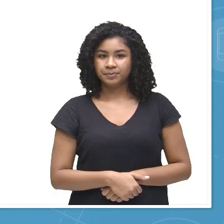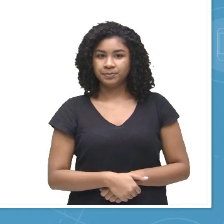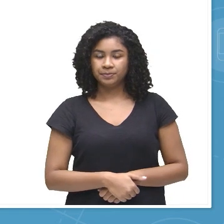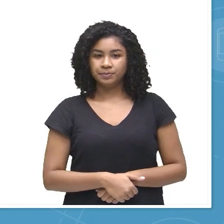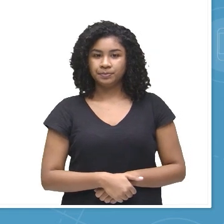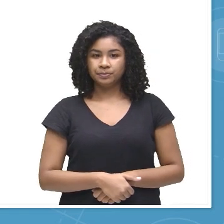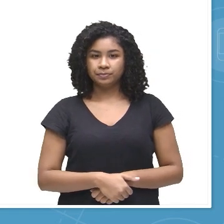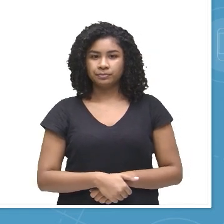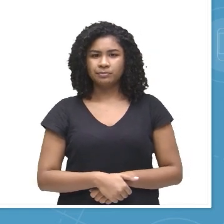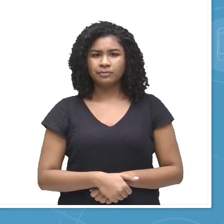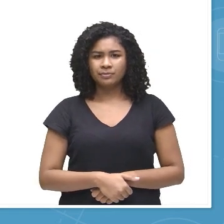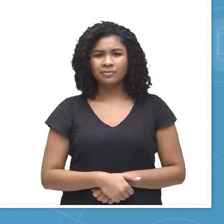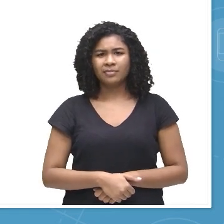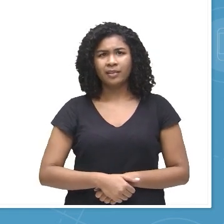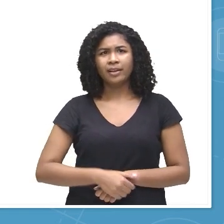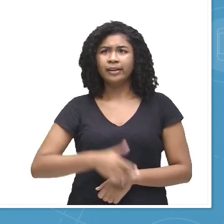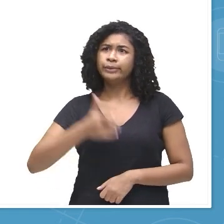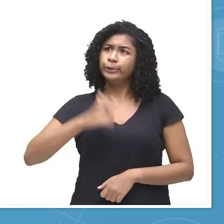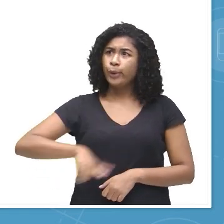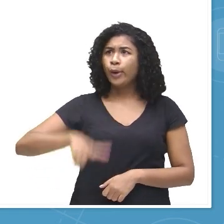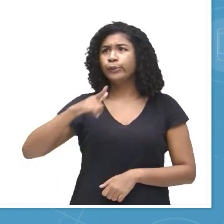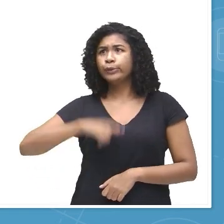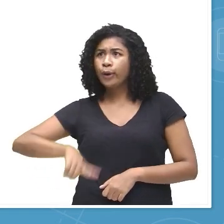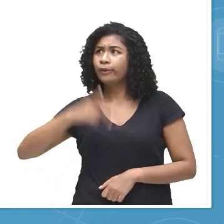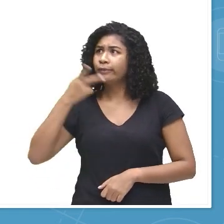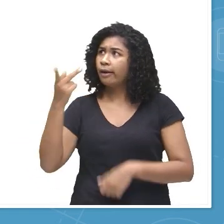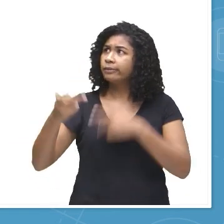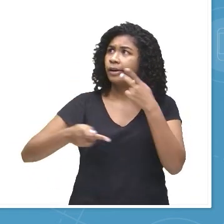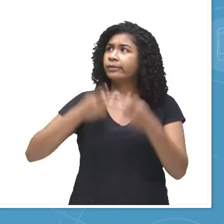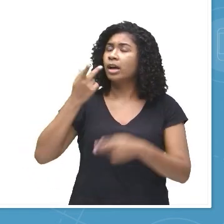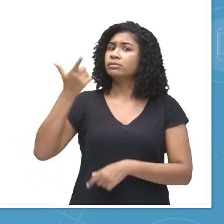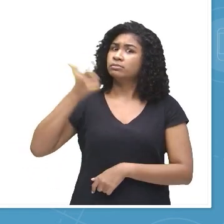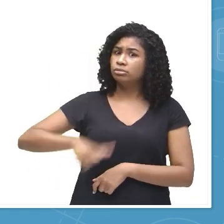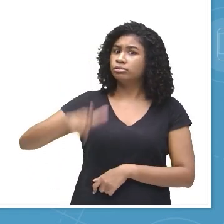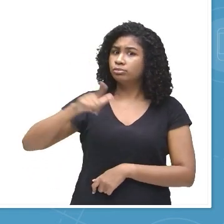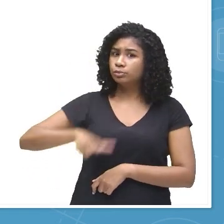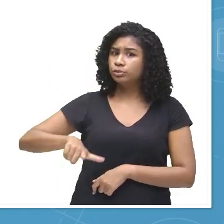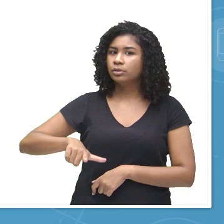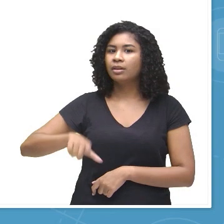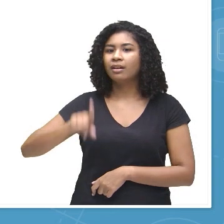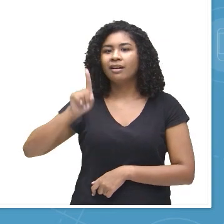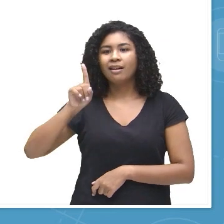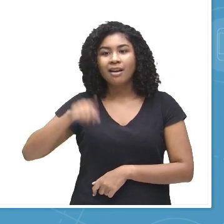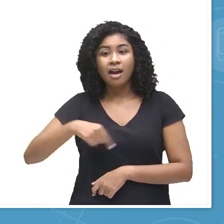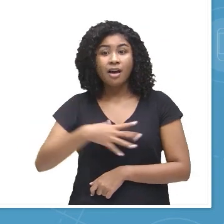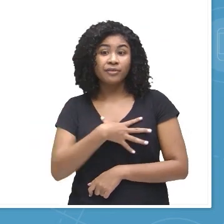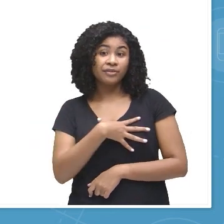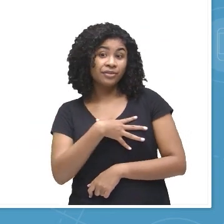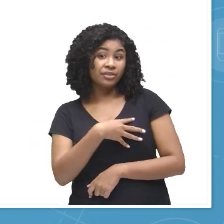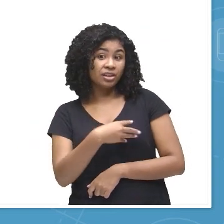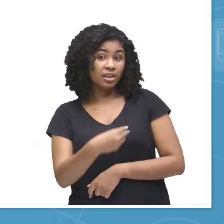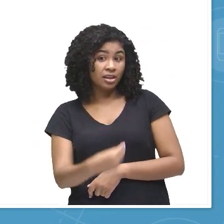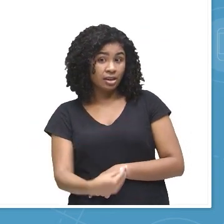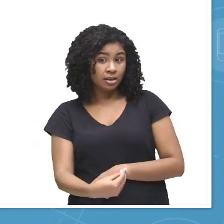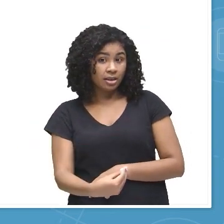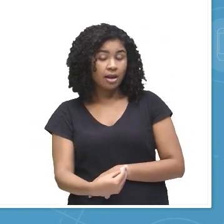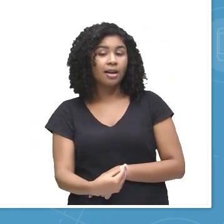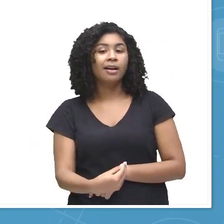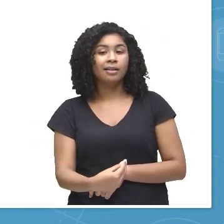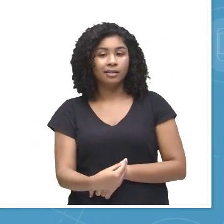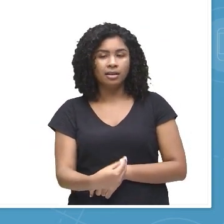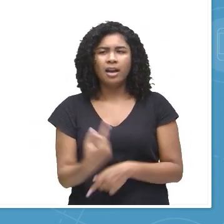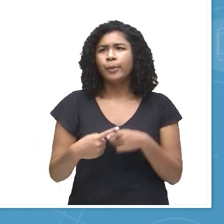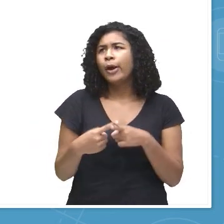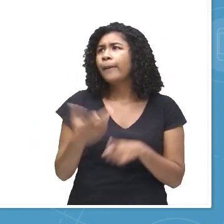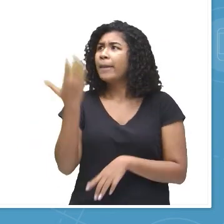É sempre a mesma conversa. Então, tudo aqui, olha, é a mãe que está falando. É a filha, ó. Porque naquela época é